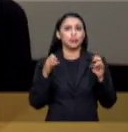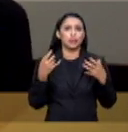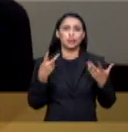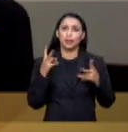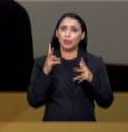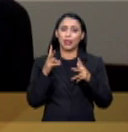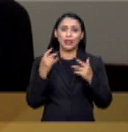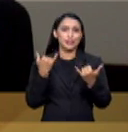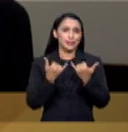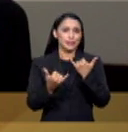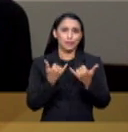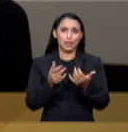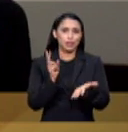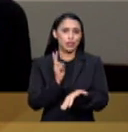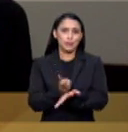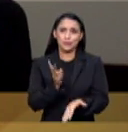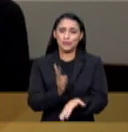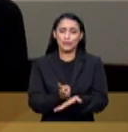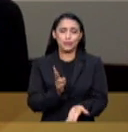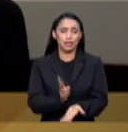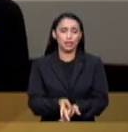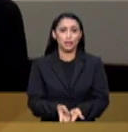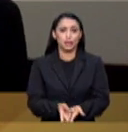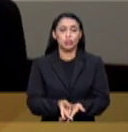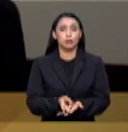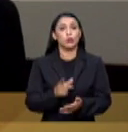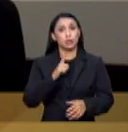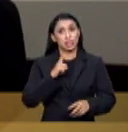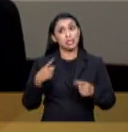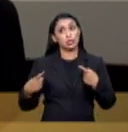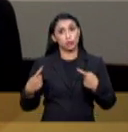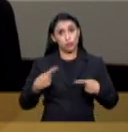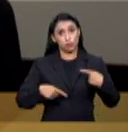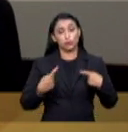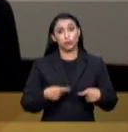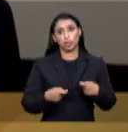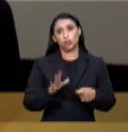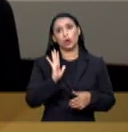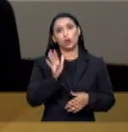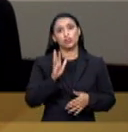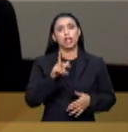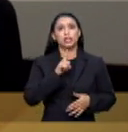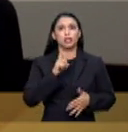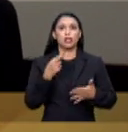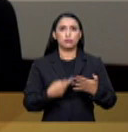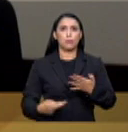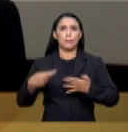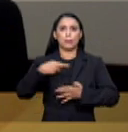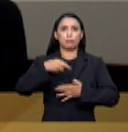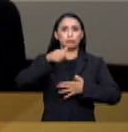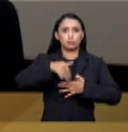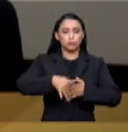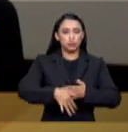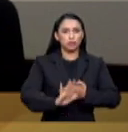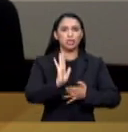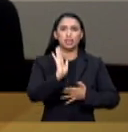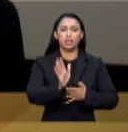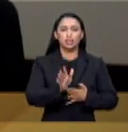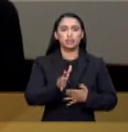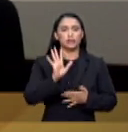está sendo discutido aqui é exatamente aquilo que será discutido, ou que já teve a repercussão geral reconhecida, nesse